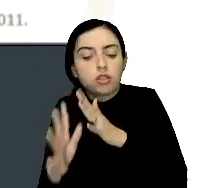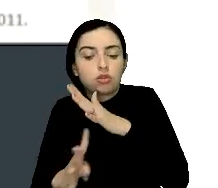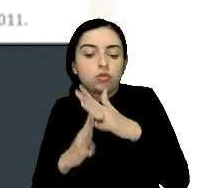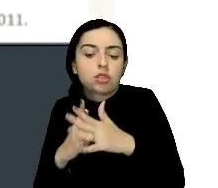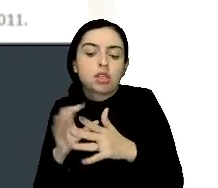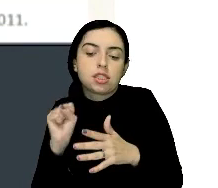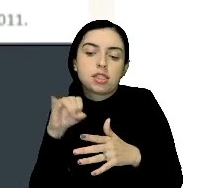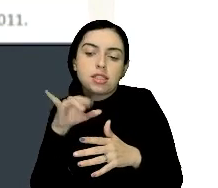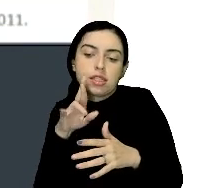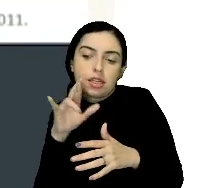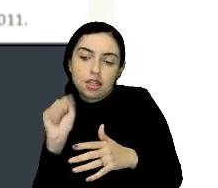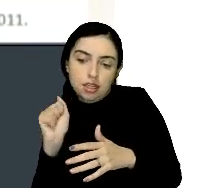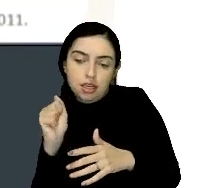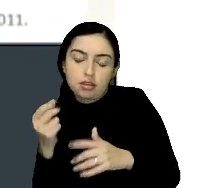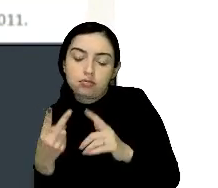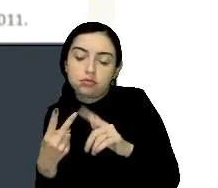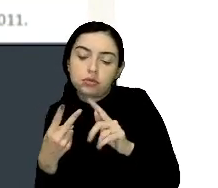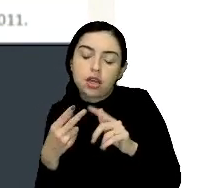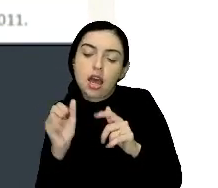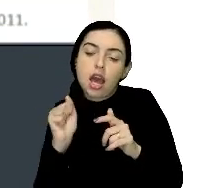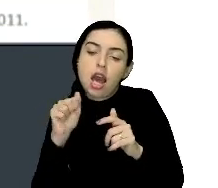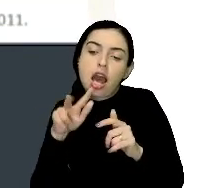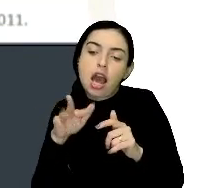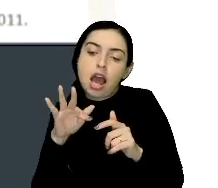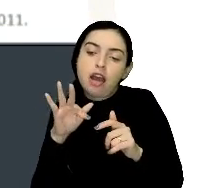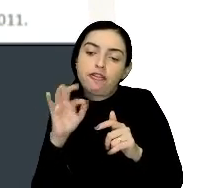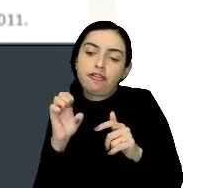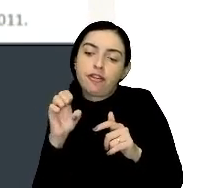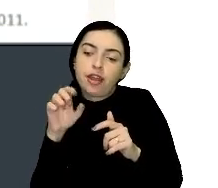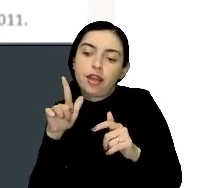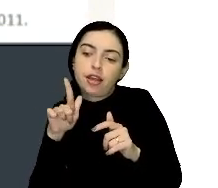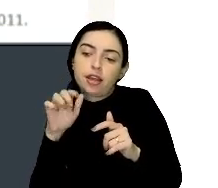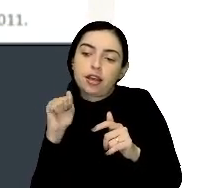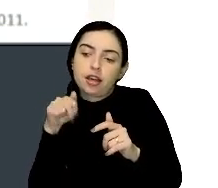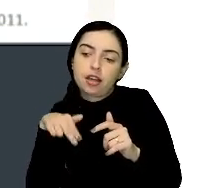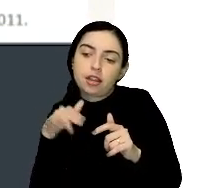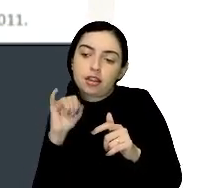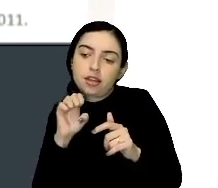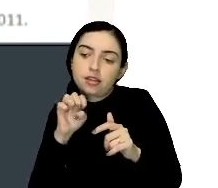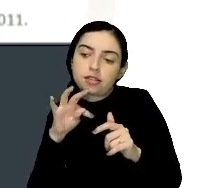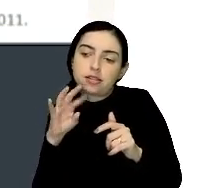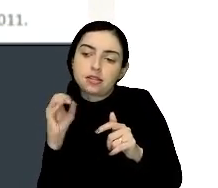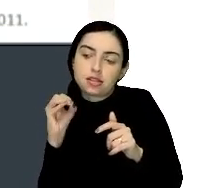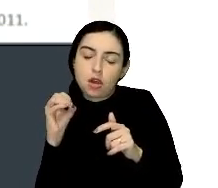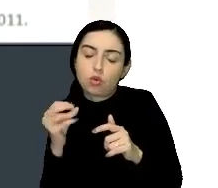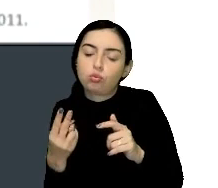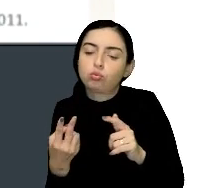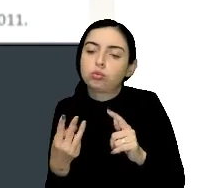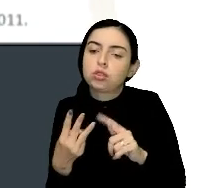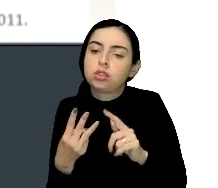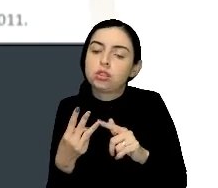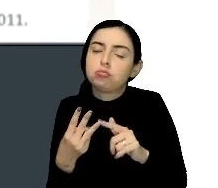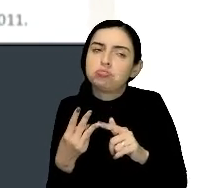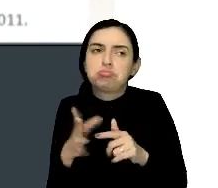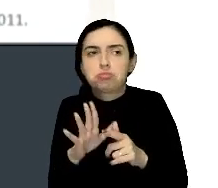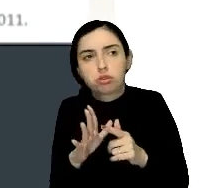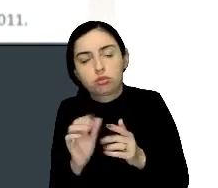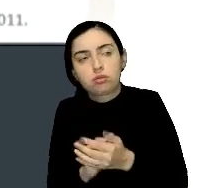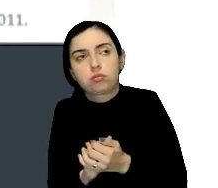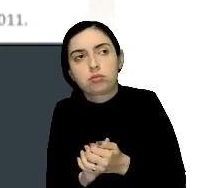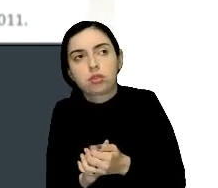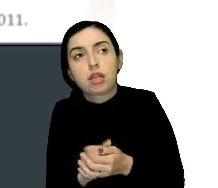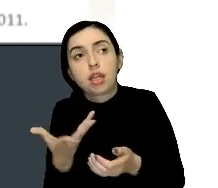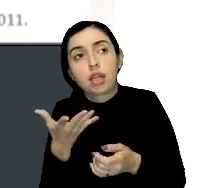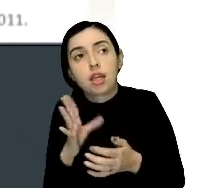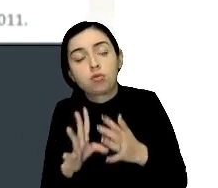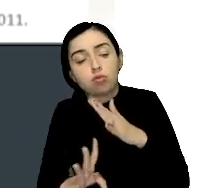Síria, Afeganistão, Sudão do Sul. Os principais destinos são Turquia, Paquistão e Líbano. A Turquia ontem já dizia que quer devolver os